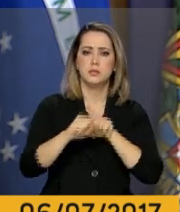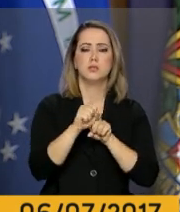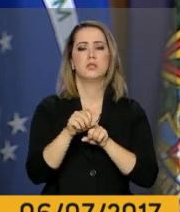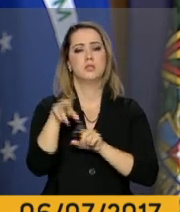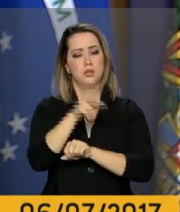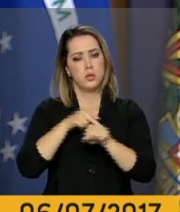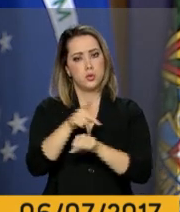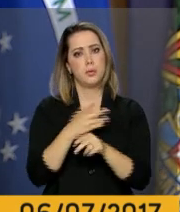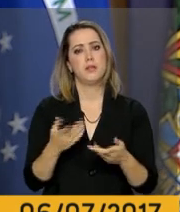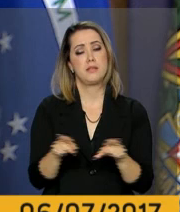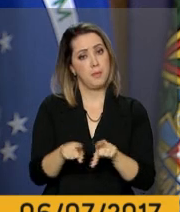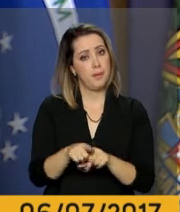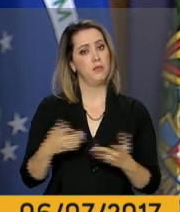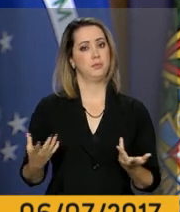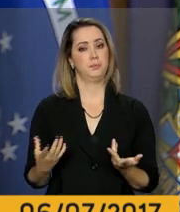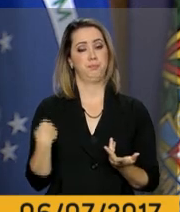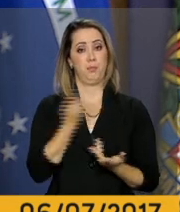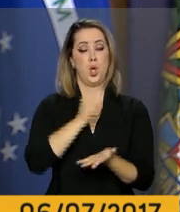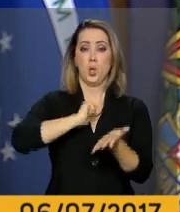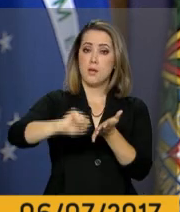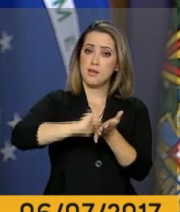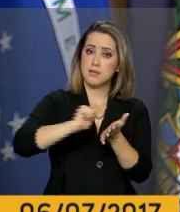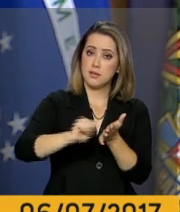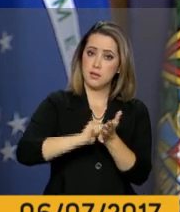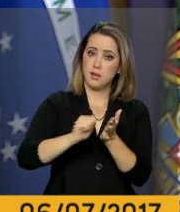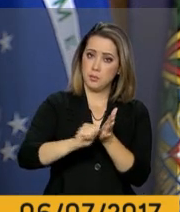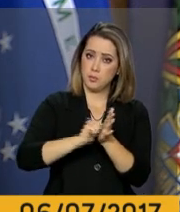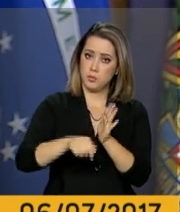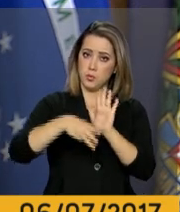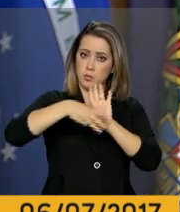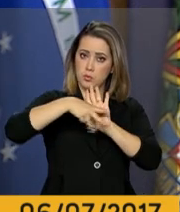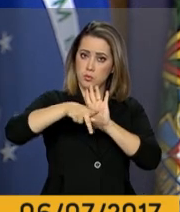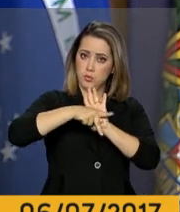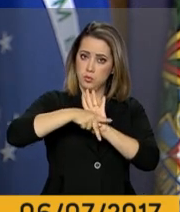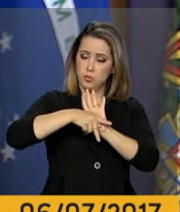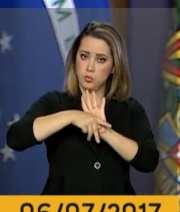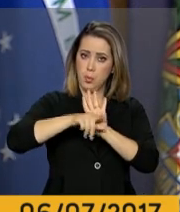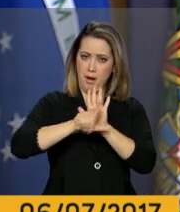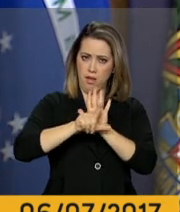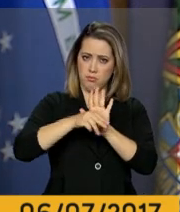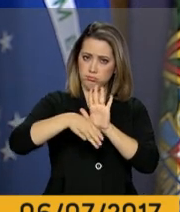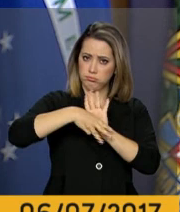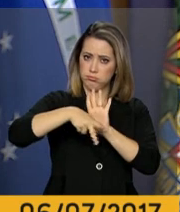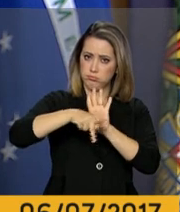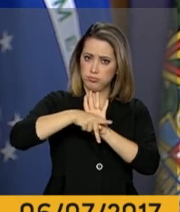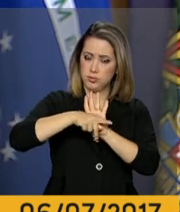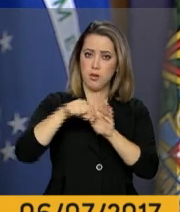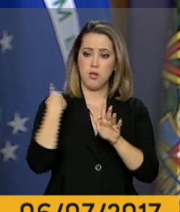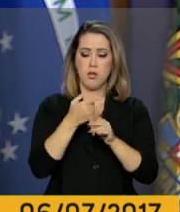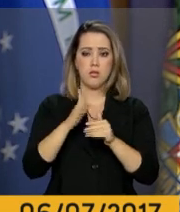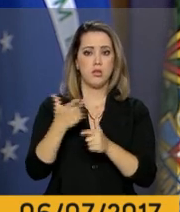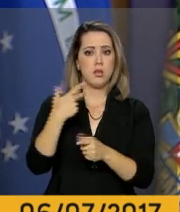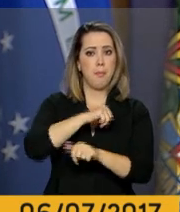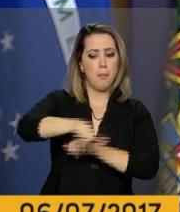país quando nós assinamos uma medida provisória que promove uma uma um salto qualitativo na